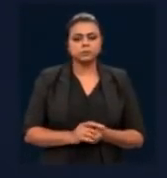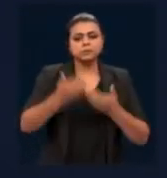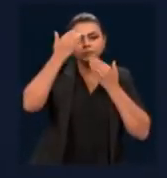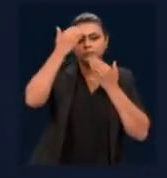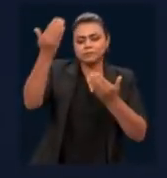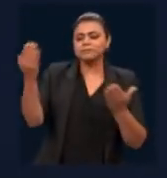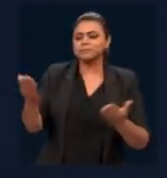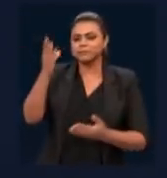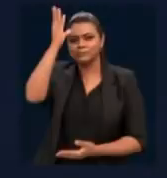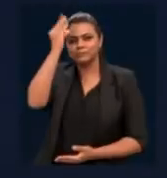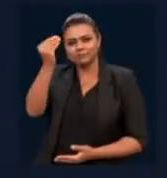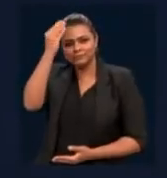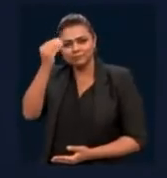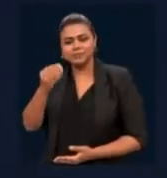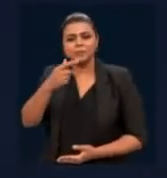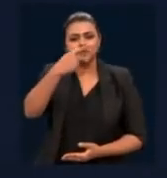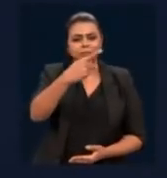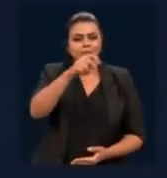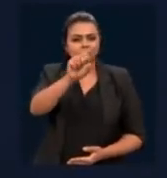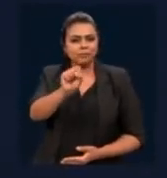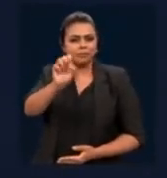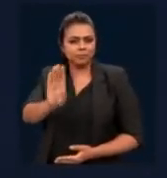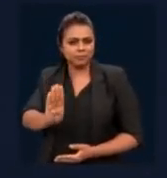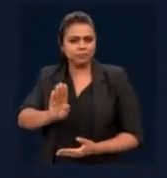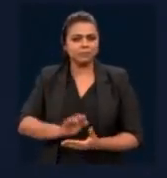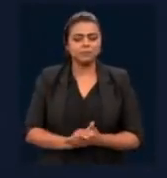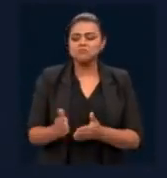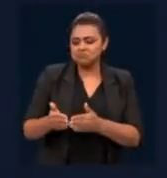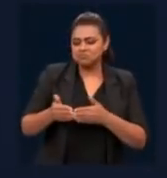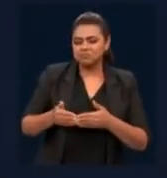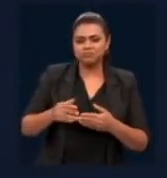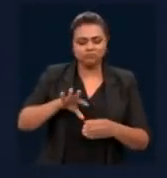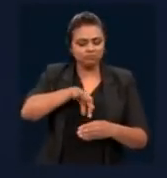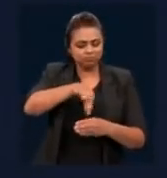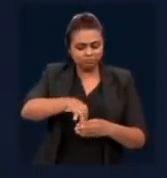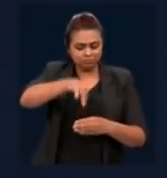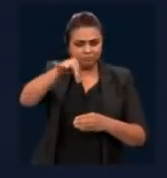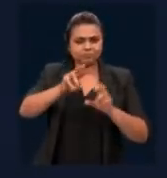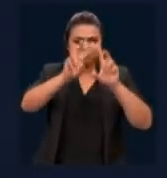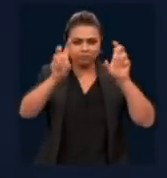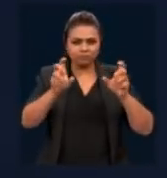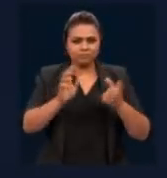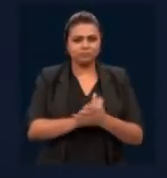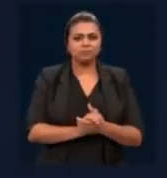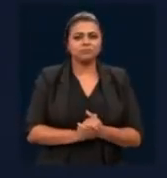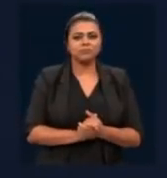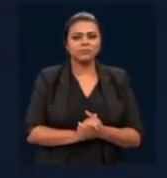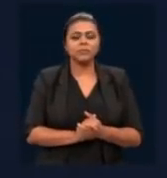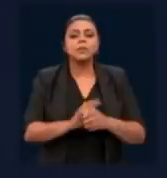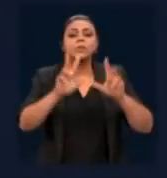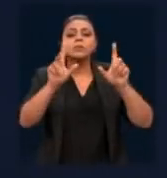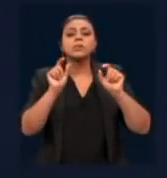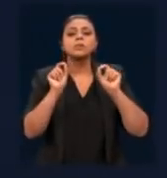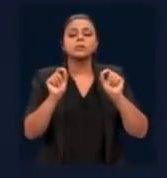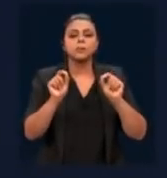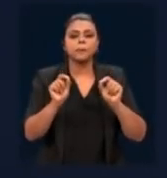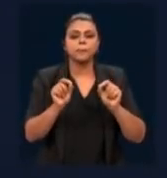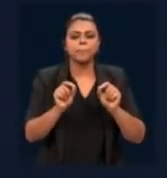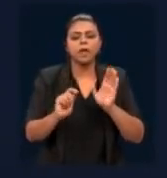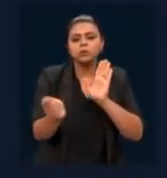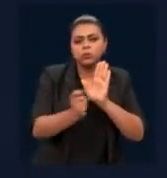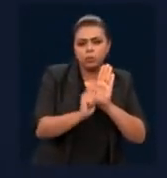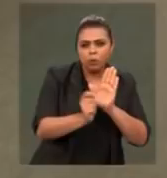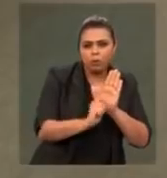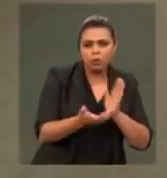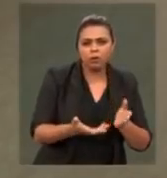renato casagrande do psb por favor candidata deixou shaq tema da sua pergunta é drogas